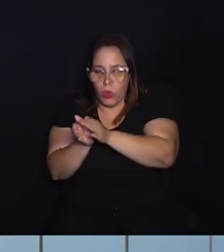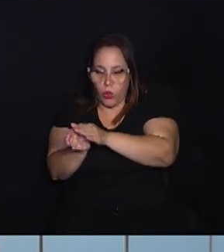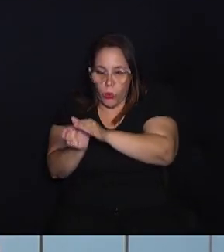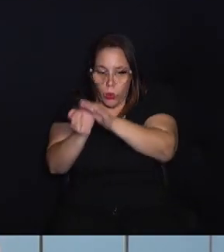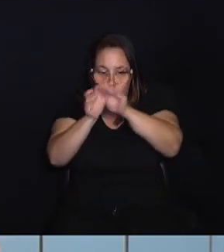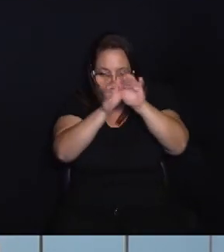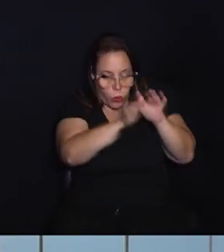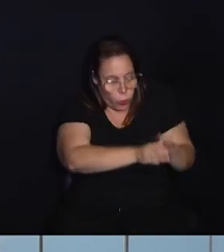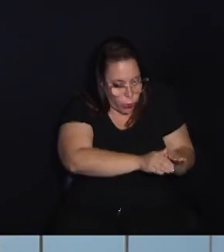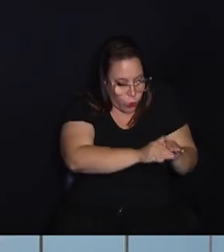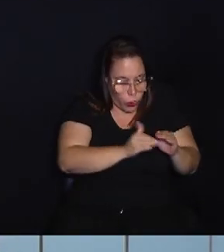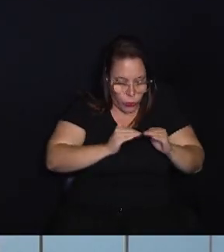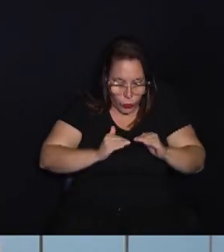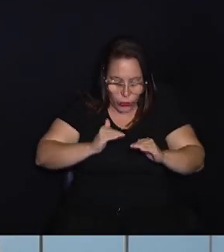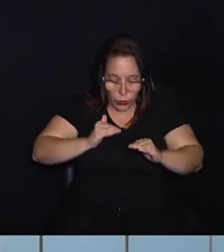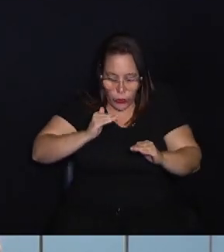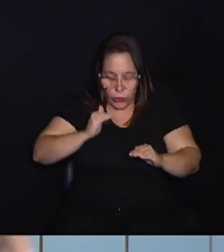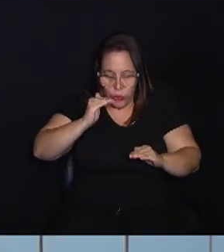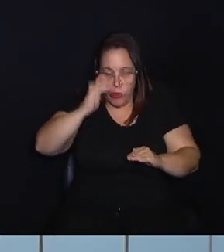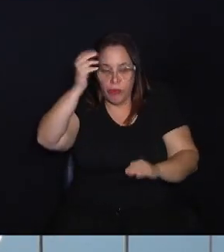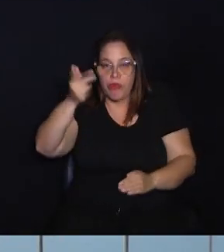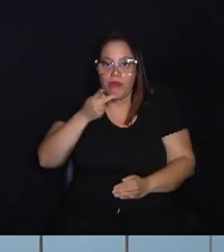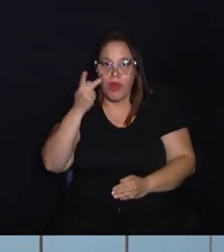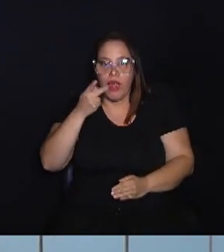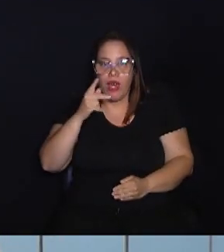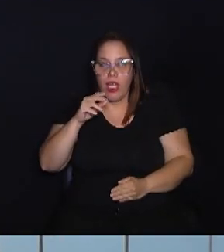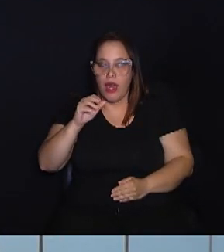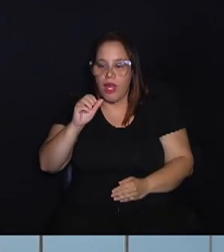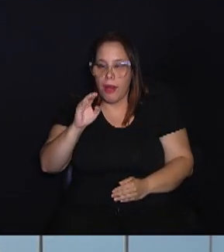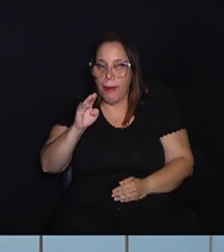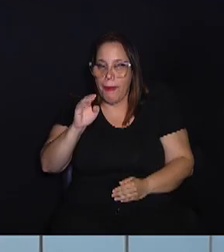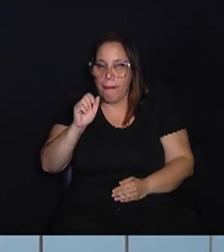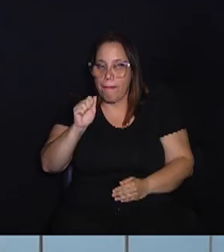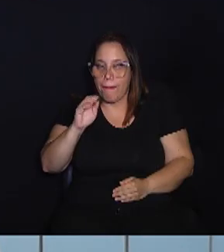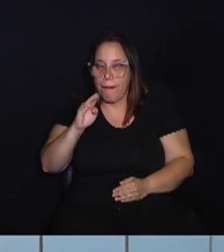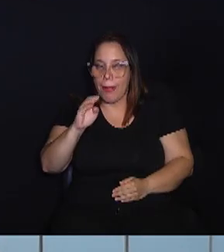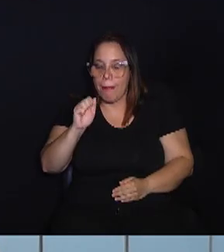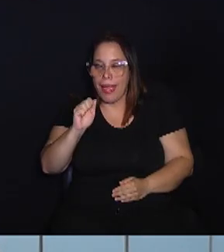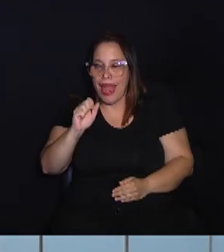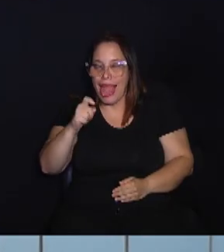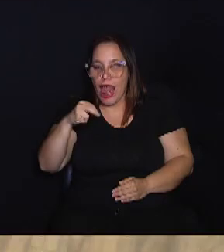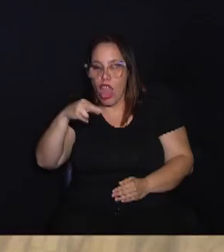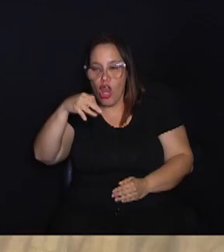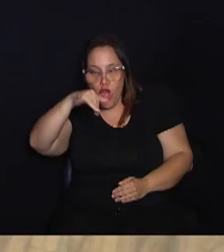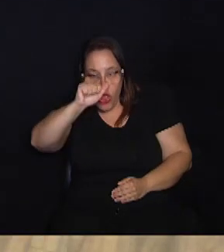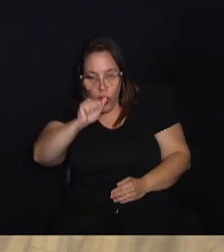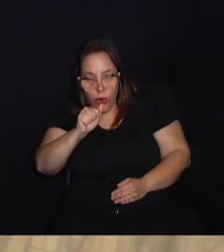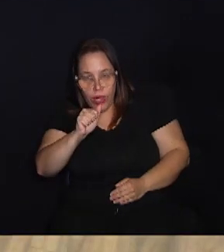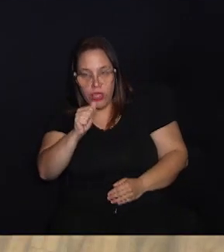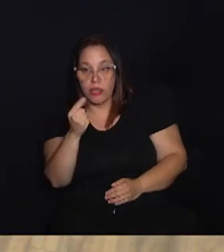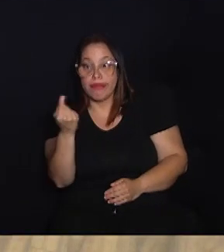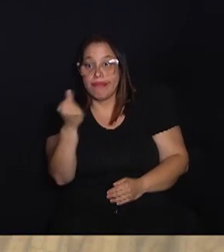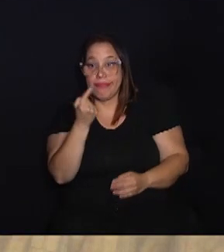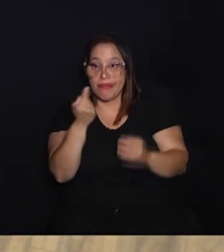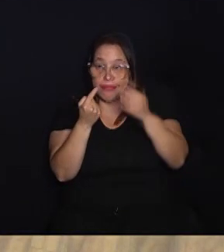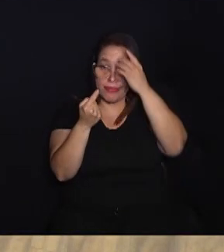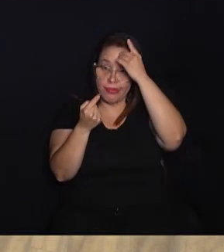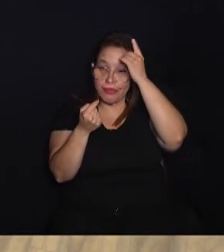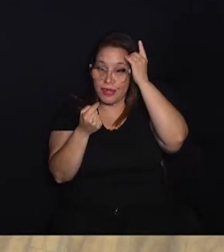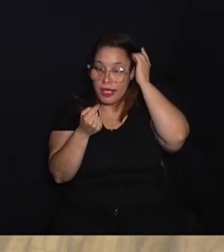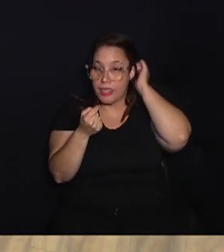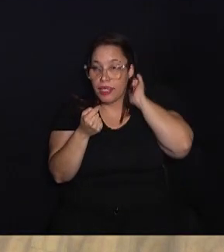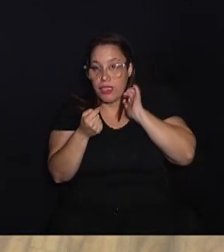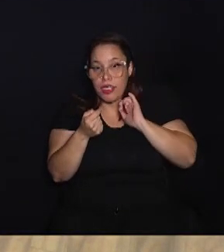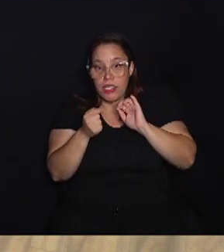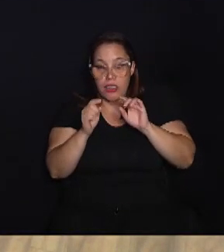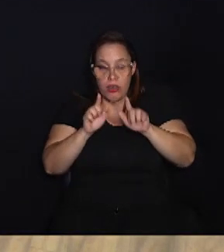evolução. O pessoal falava assim, a babá eletrônica. Num primeiro momento, as crianças ficavam diante